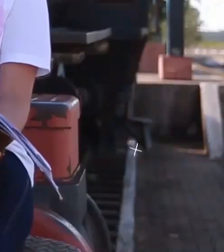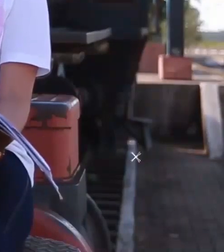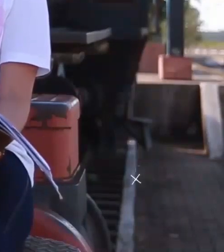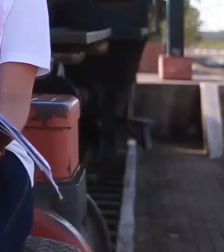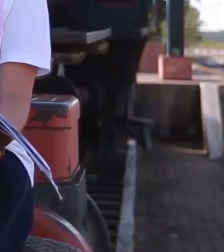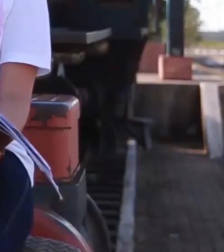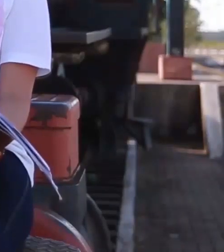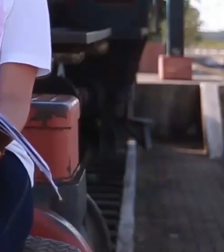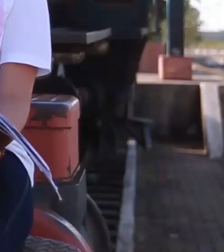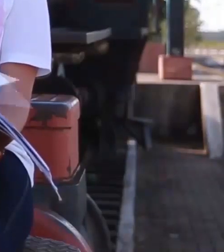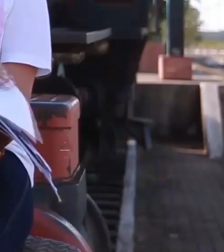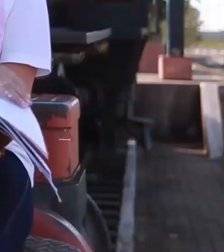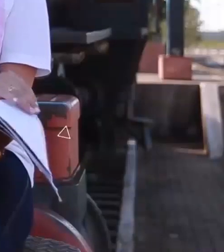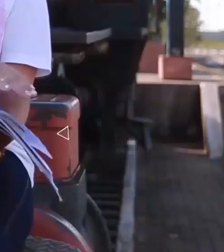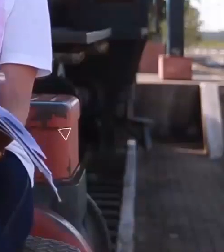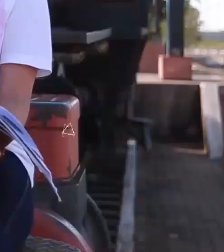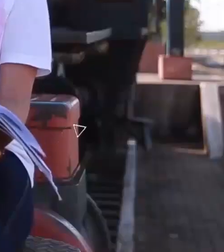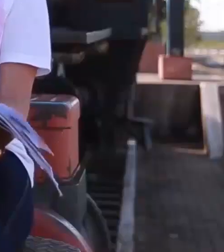Thank you.